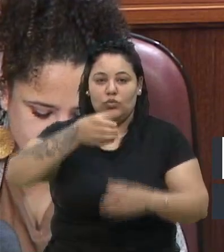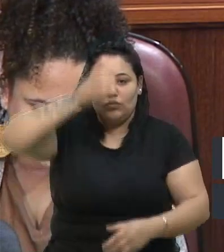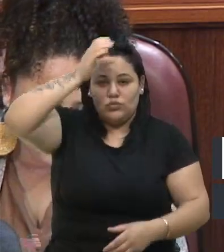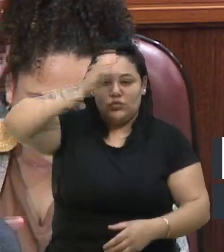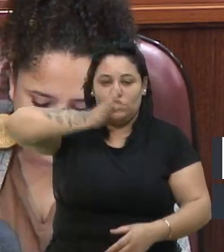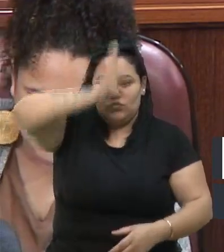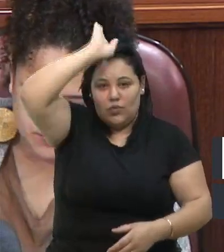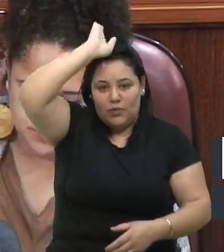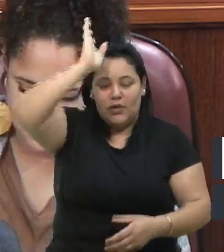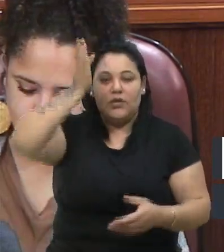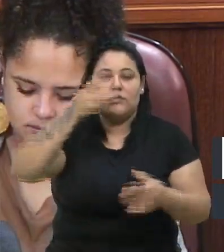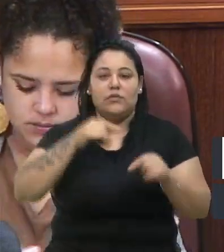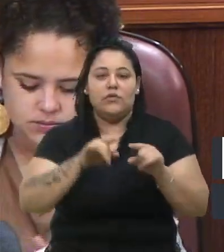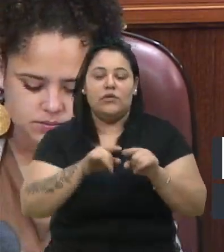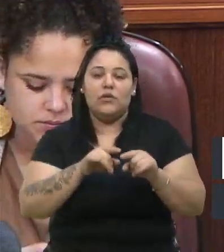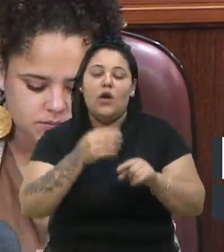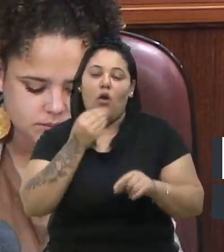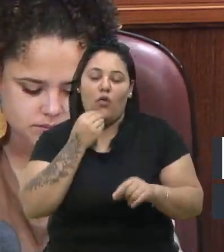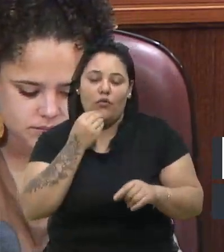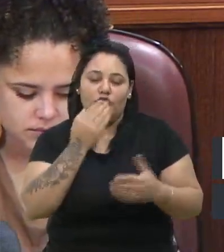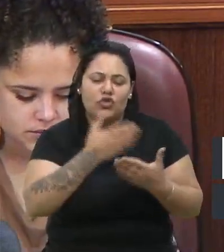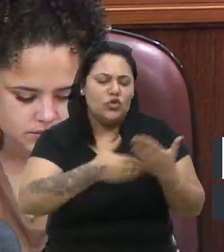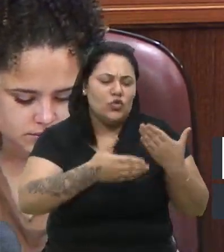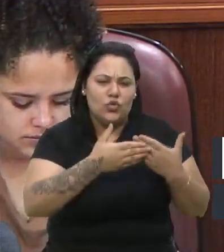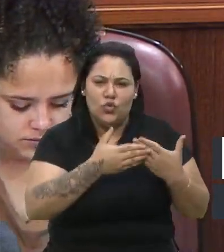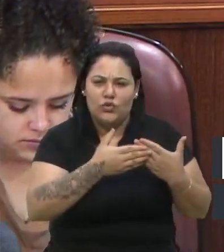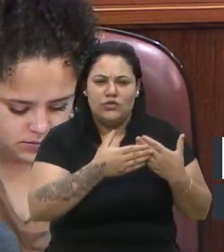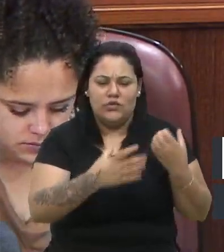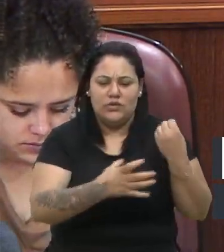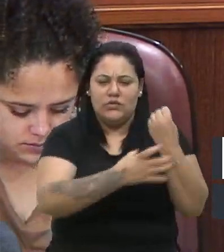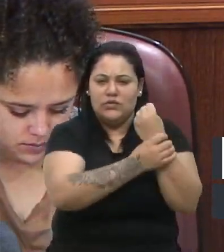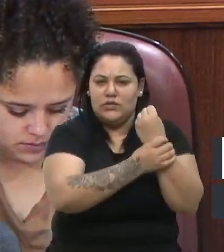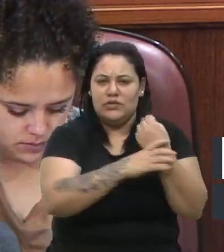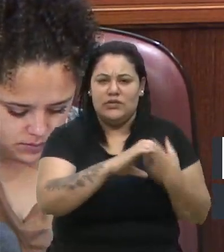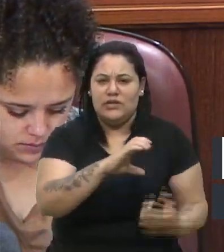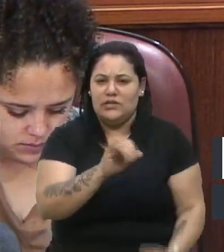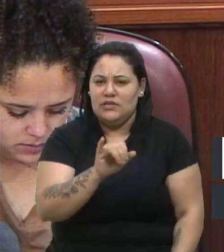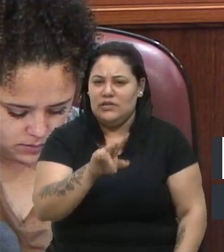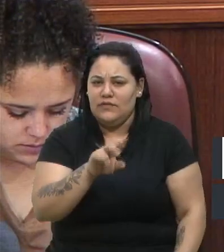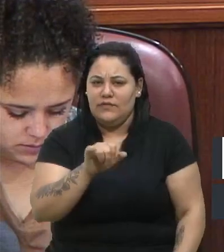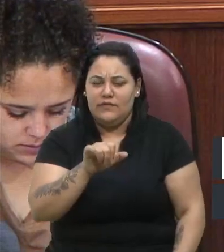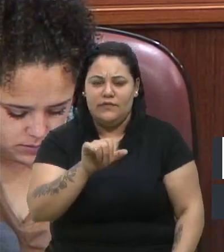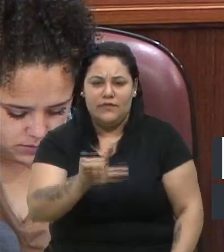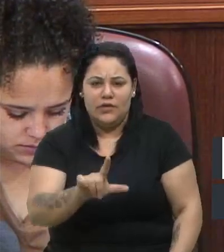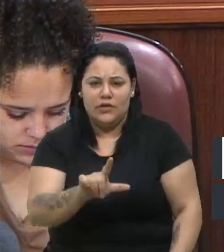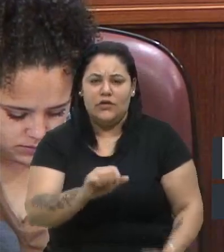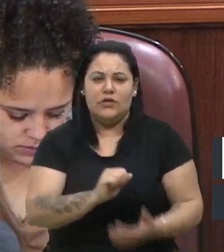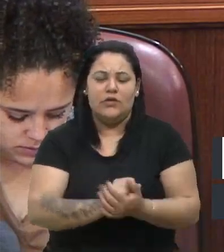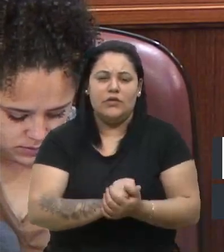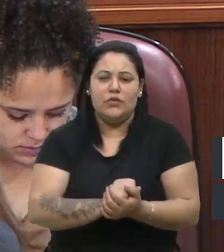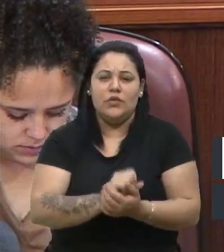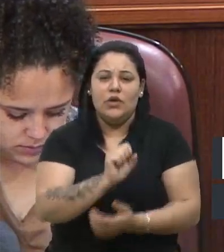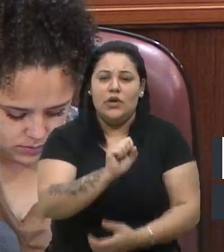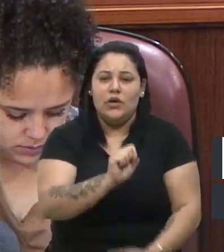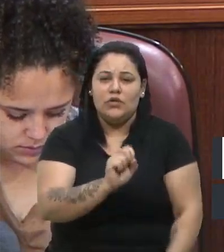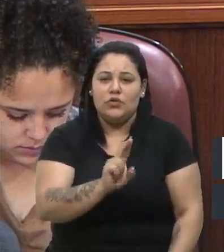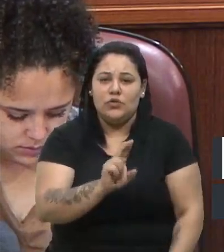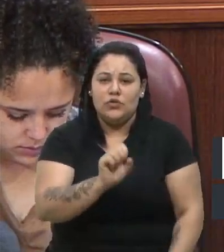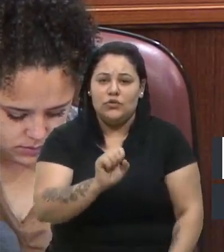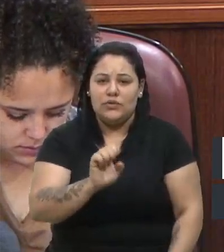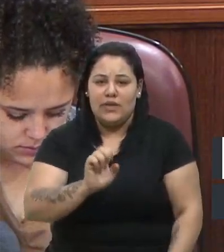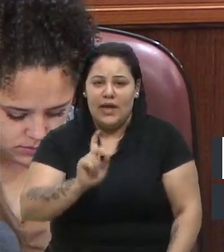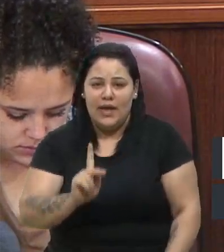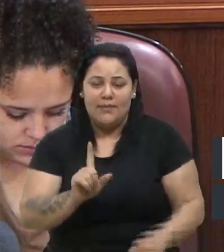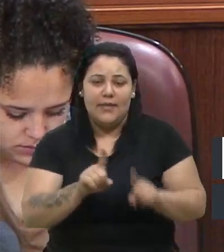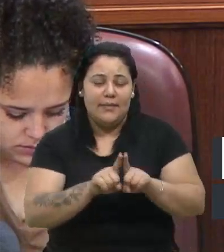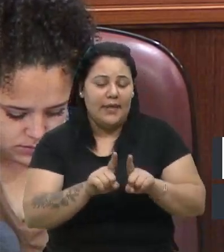de todas as forças policiais, a Polícia Civil, os agentes da SUSEP,